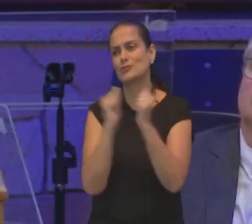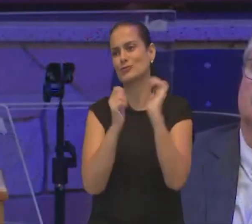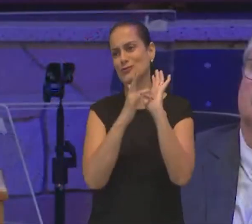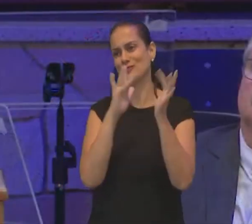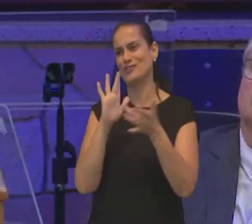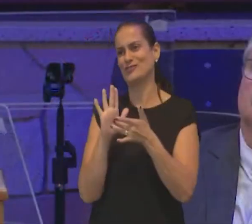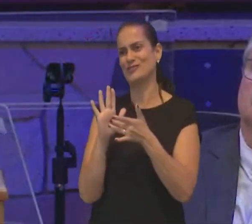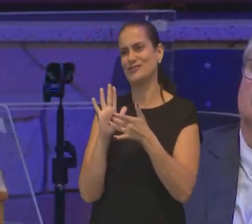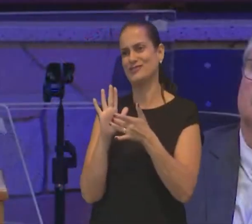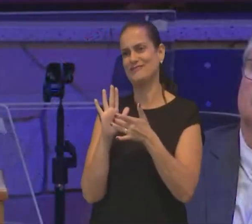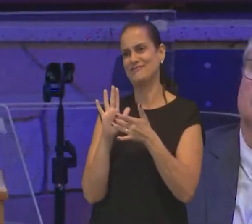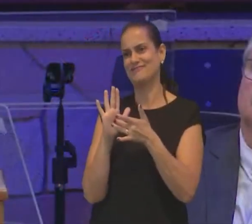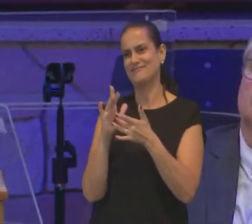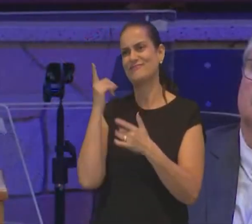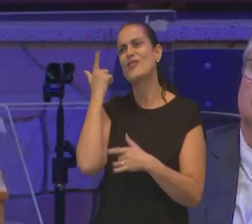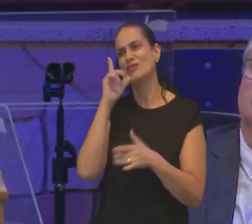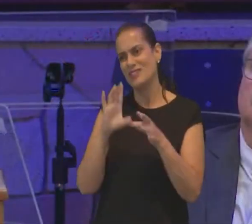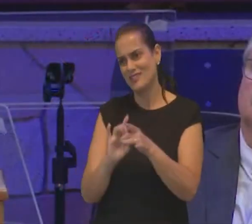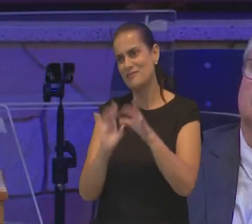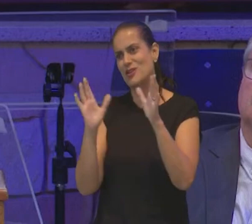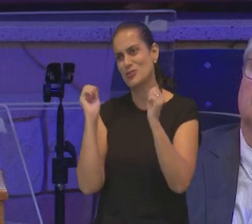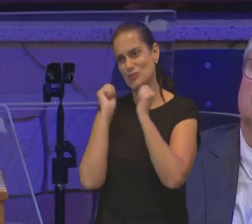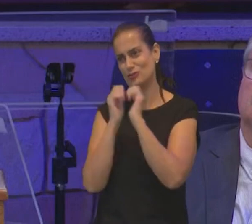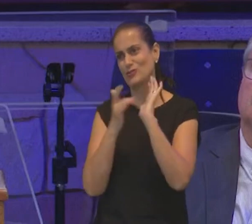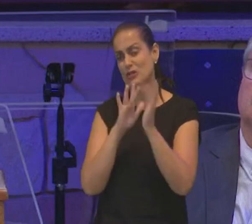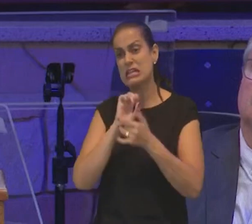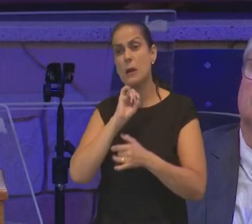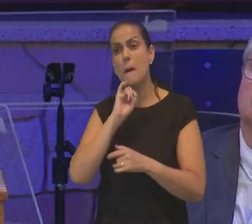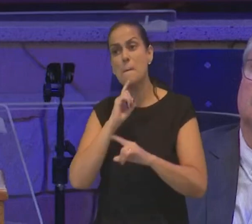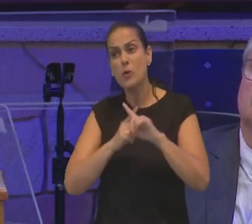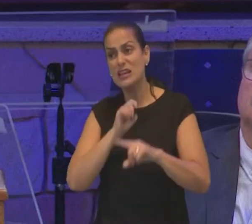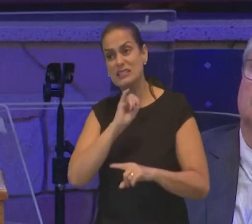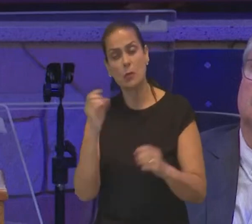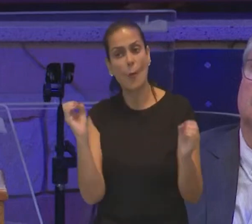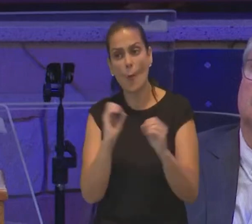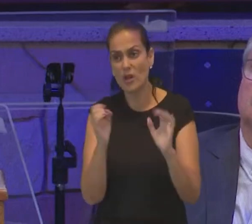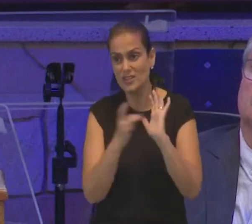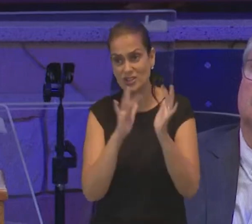Jesus. Porque se eles saírem sem Jesus,